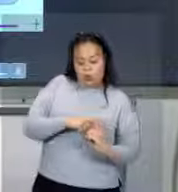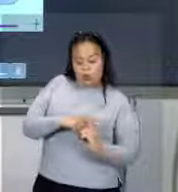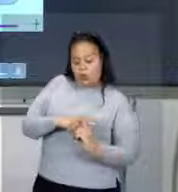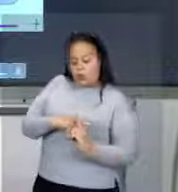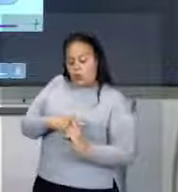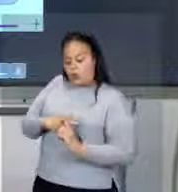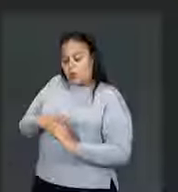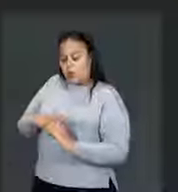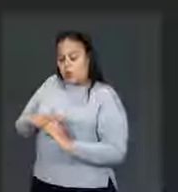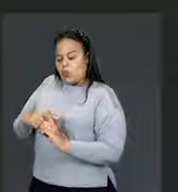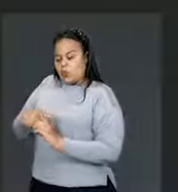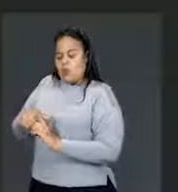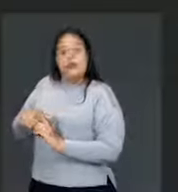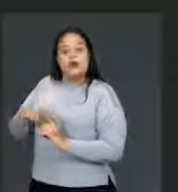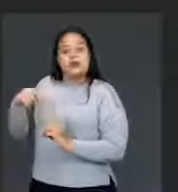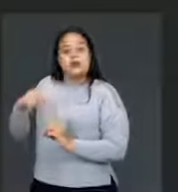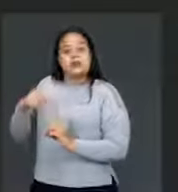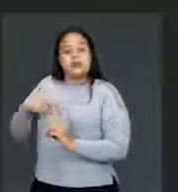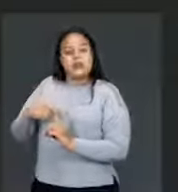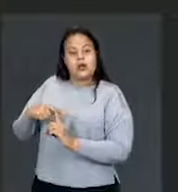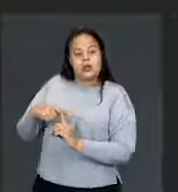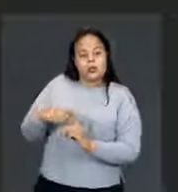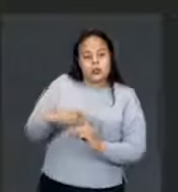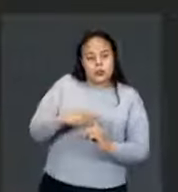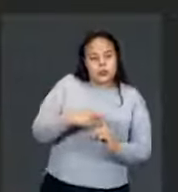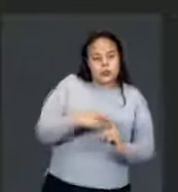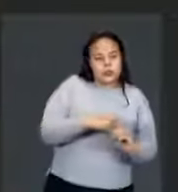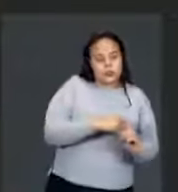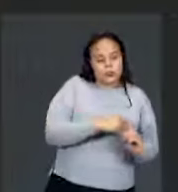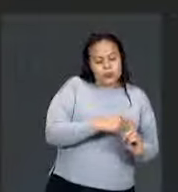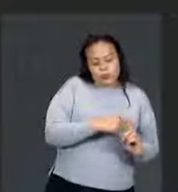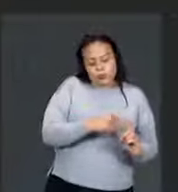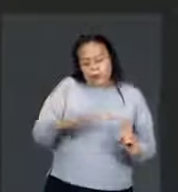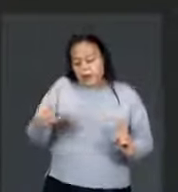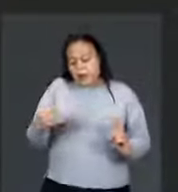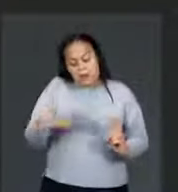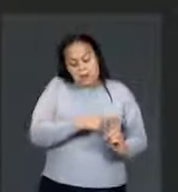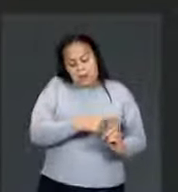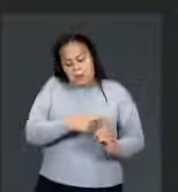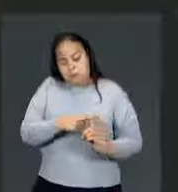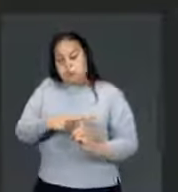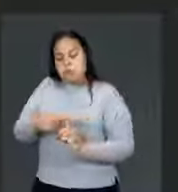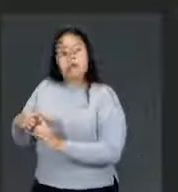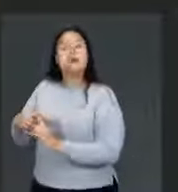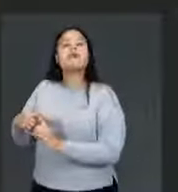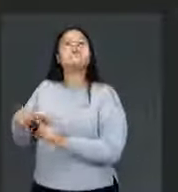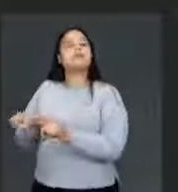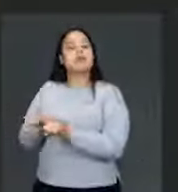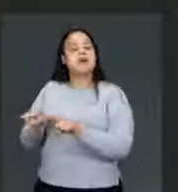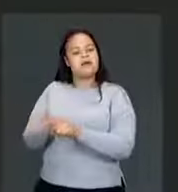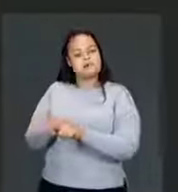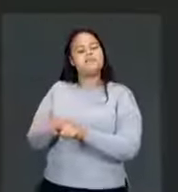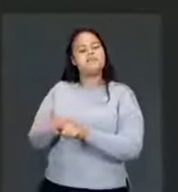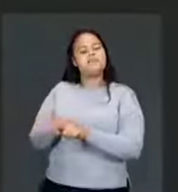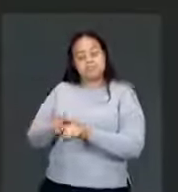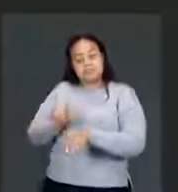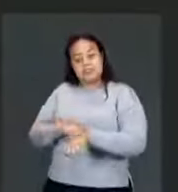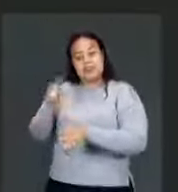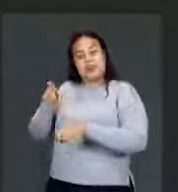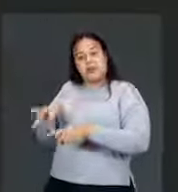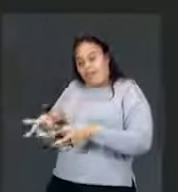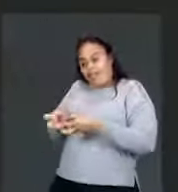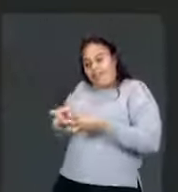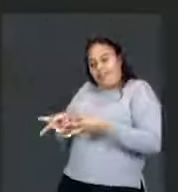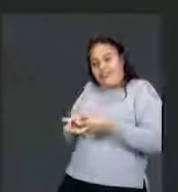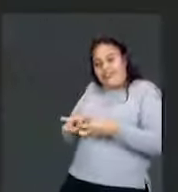positivas seriam repelidas pelo polo positivo e seriam, ao mesmo tempo,